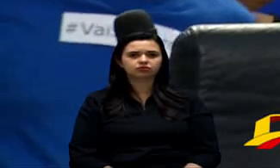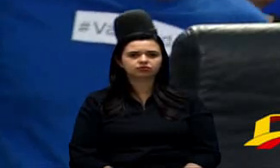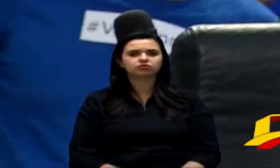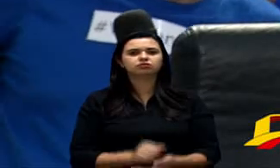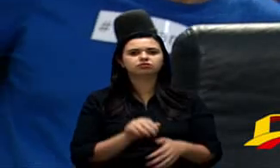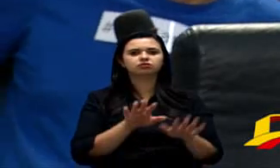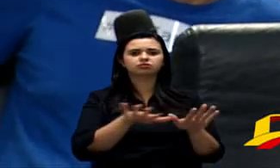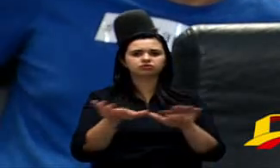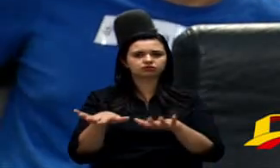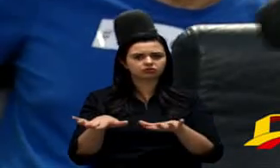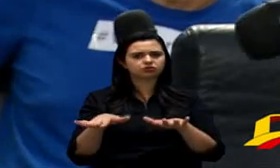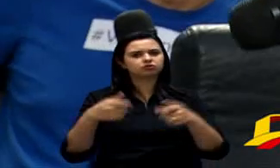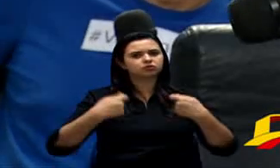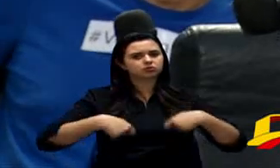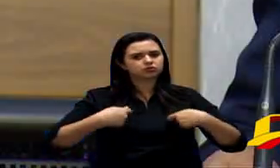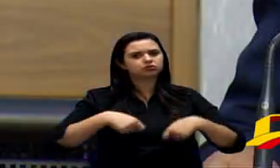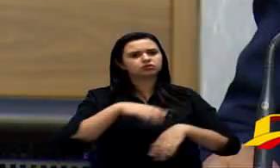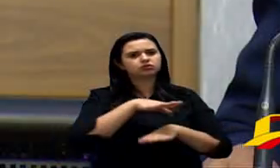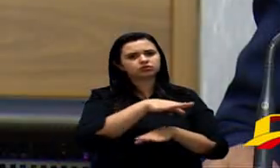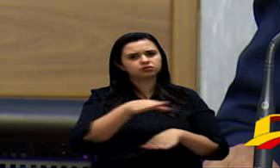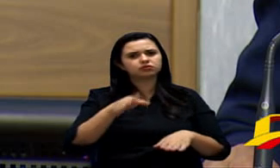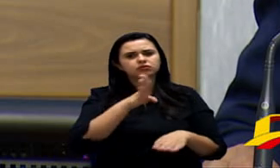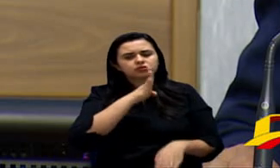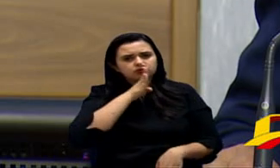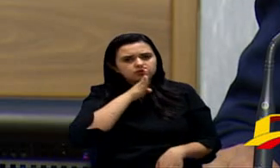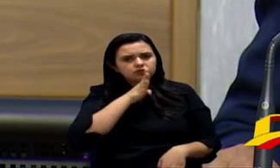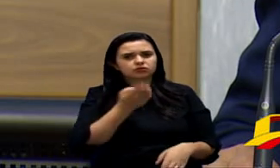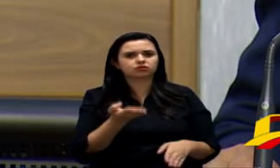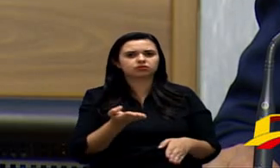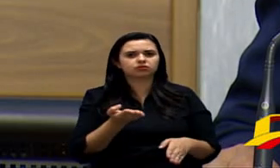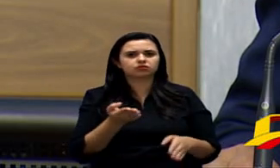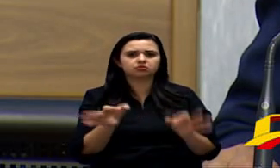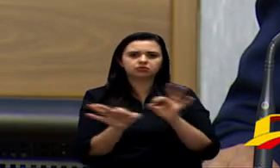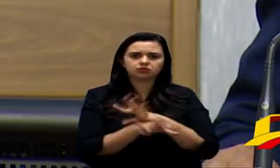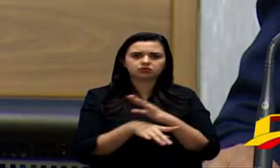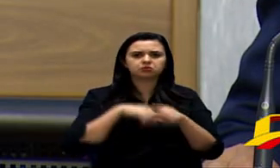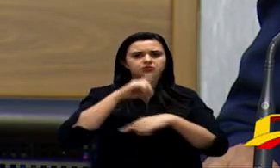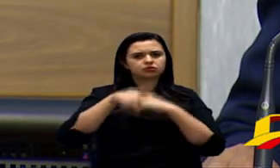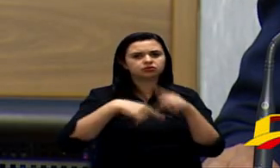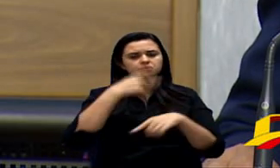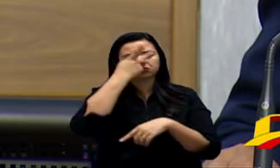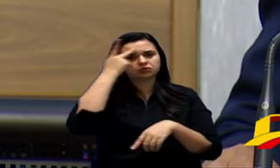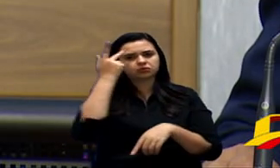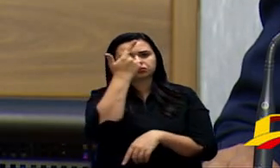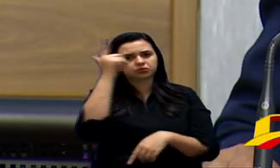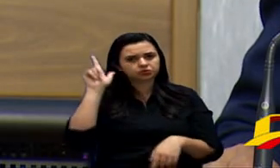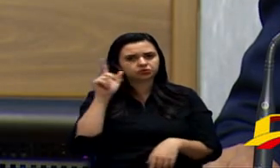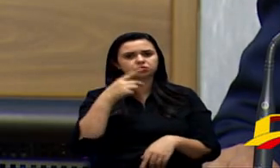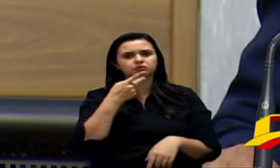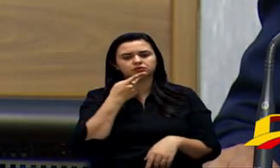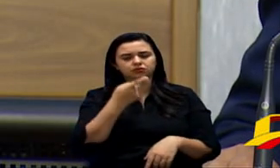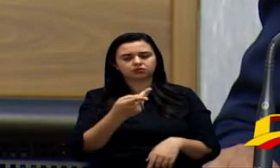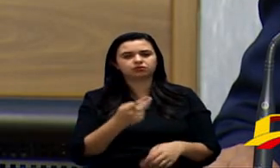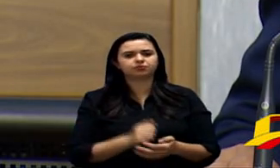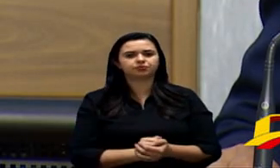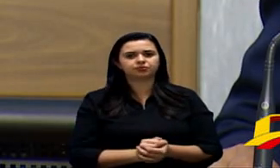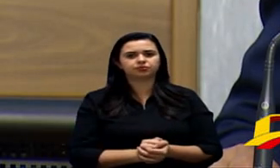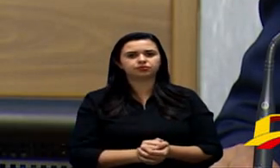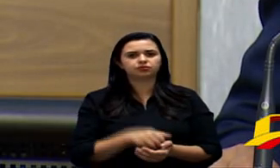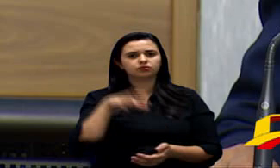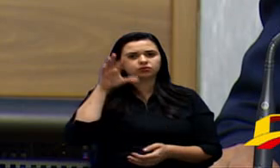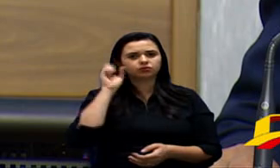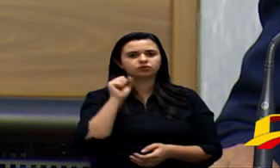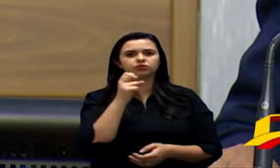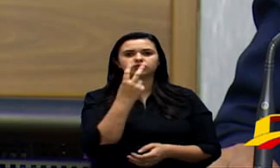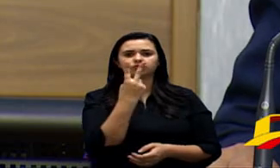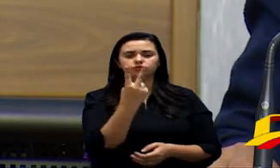Pessoal, preciso que vocês façam um pouquinho de silêncio. Ela terminar aqui, para mim chamar outra pessoa para falar. Vamos vir mais duas pessoas depois, para a gente ir até para o final da